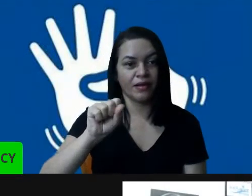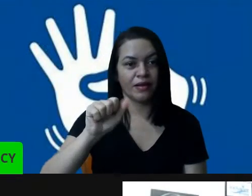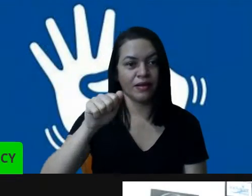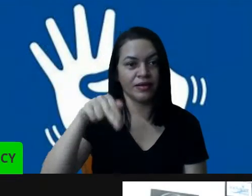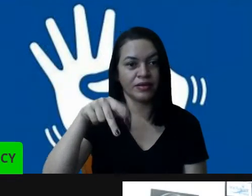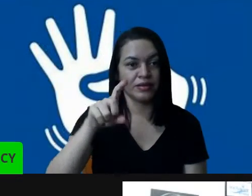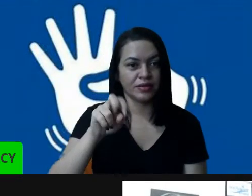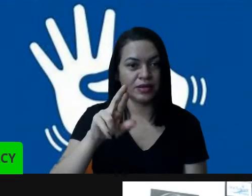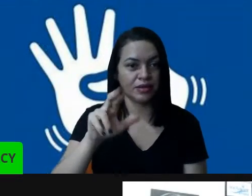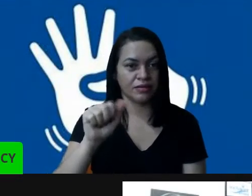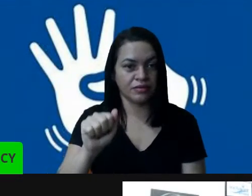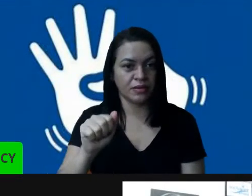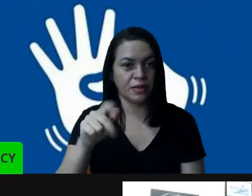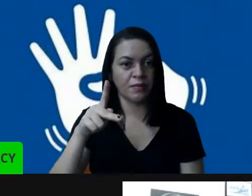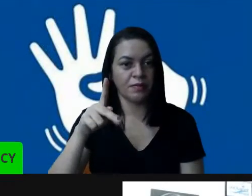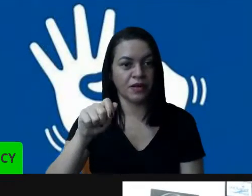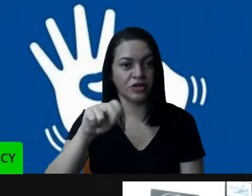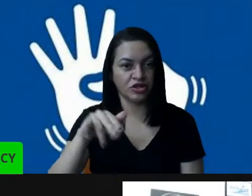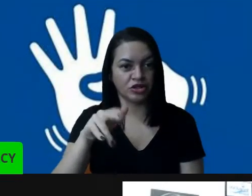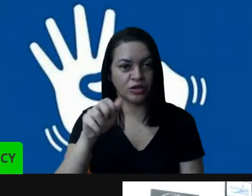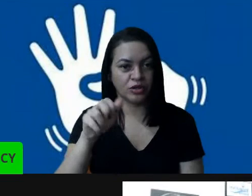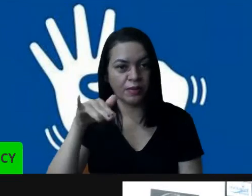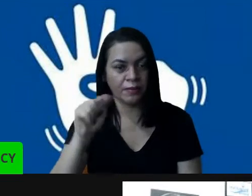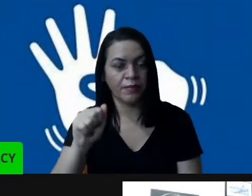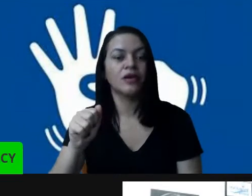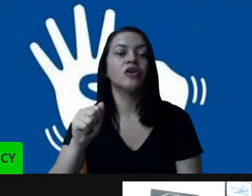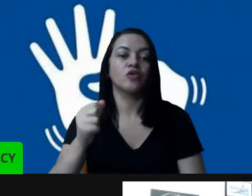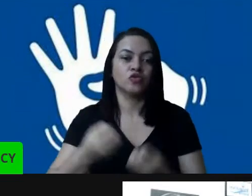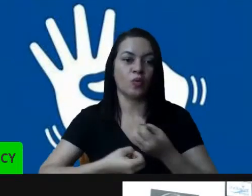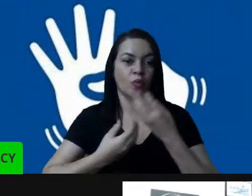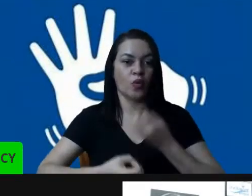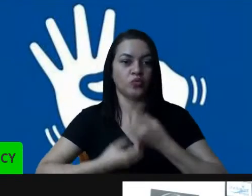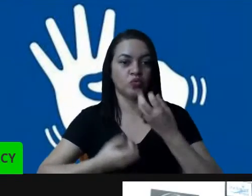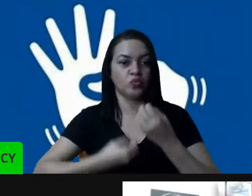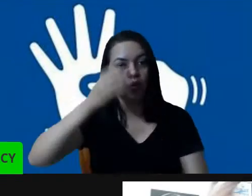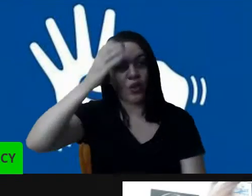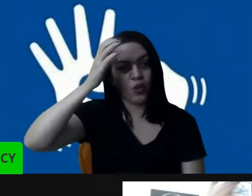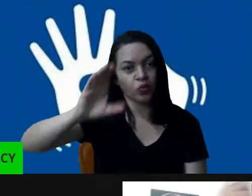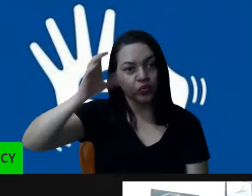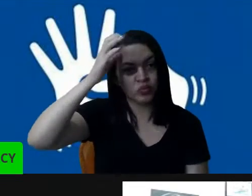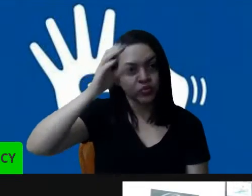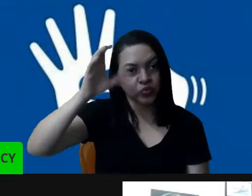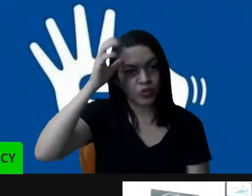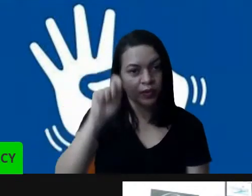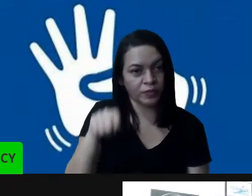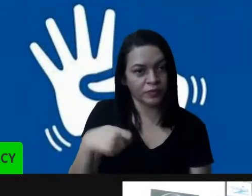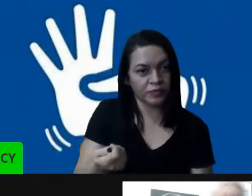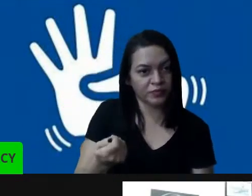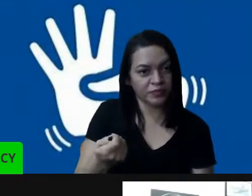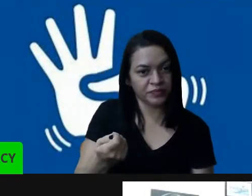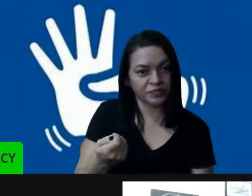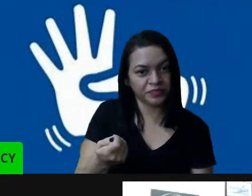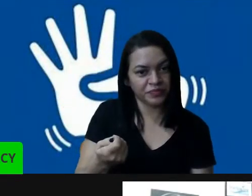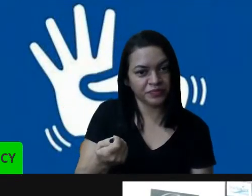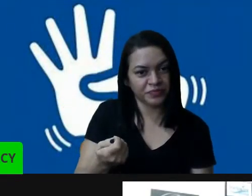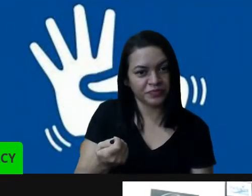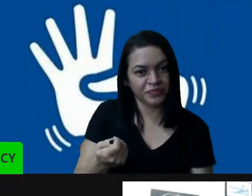cultural, especialista em acessibilidade cultural. Meu sinal, Pajama.